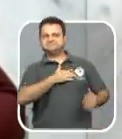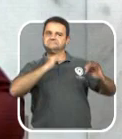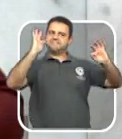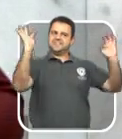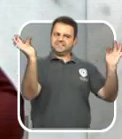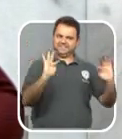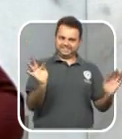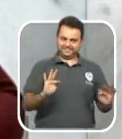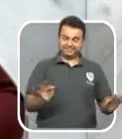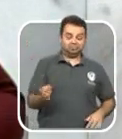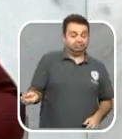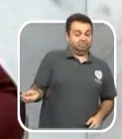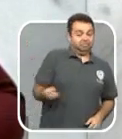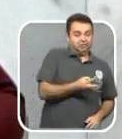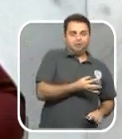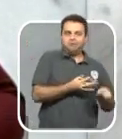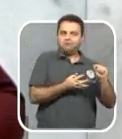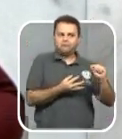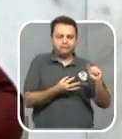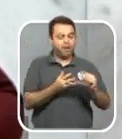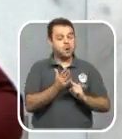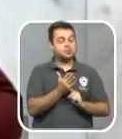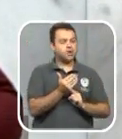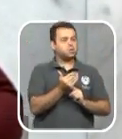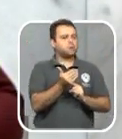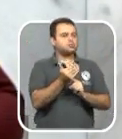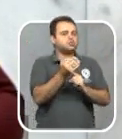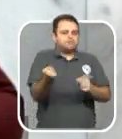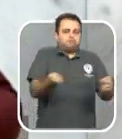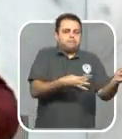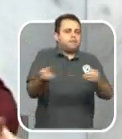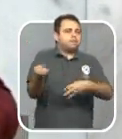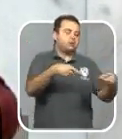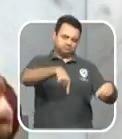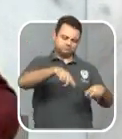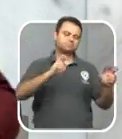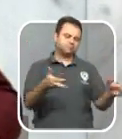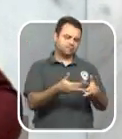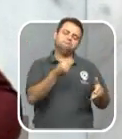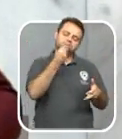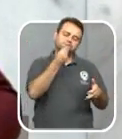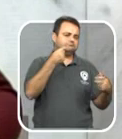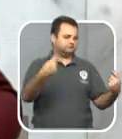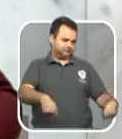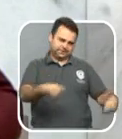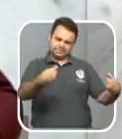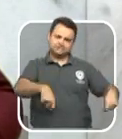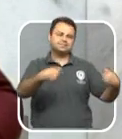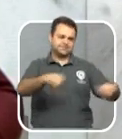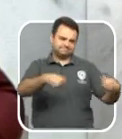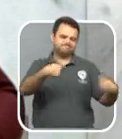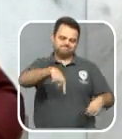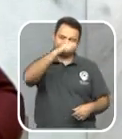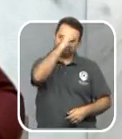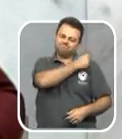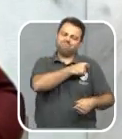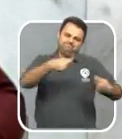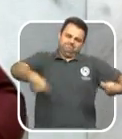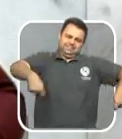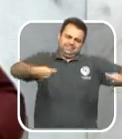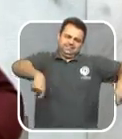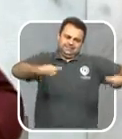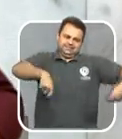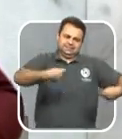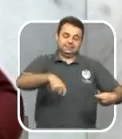citou então a questão administrativa, né? Vamos falar um pouquinho como é que foi aí nos últimos meses, principalmente, a implantação, a modernização